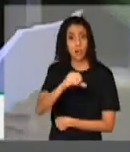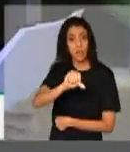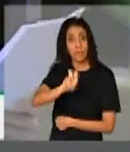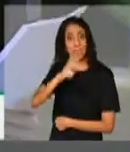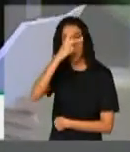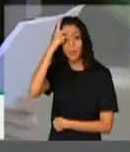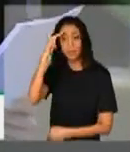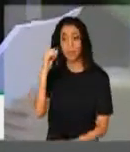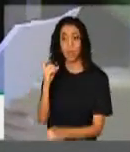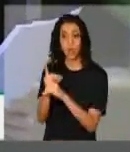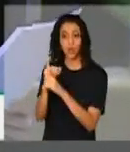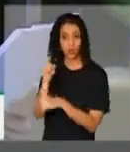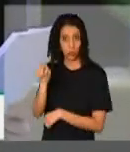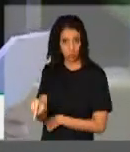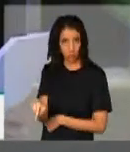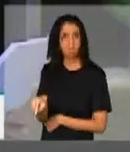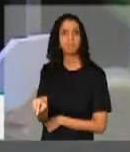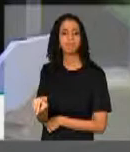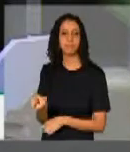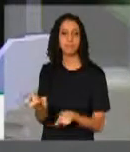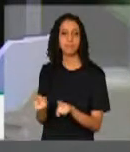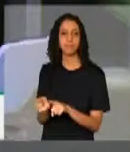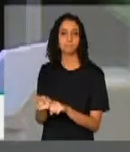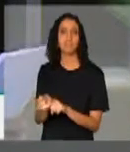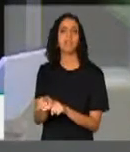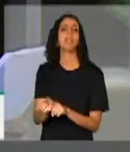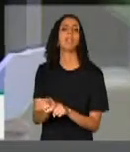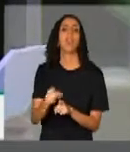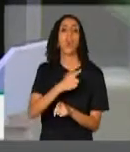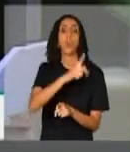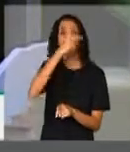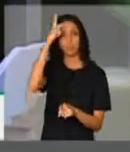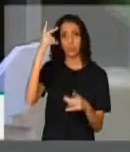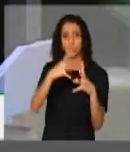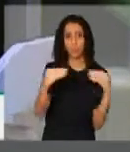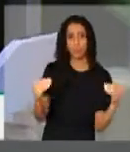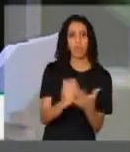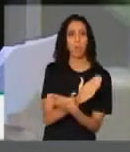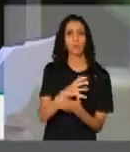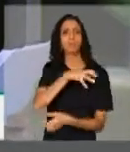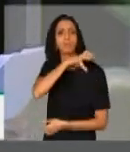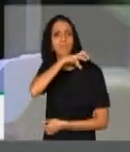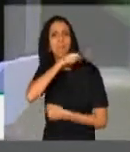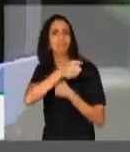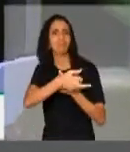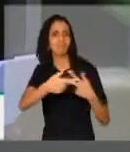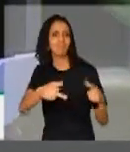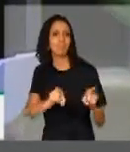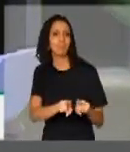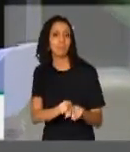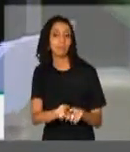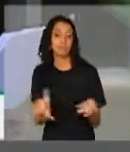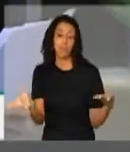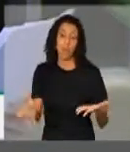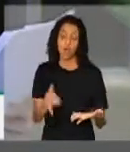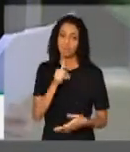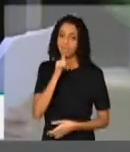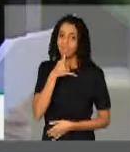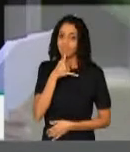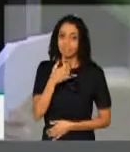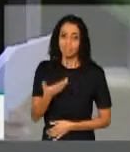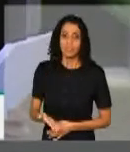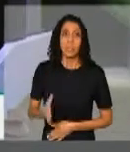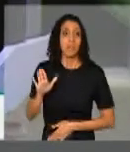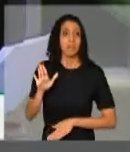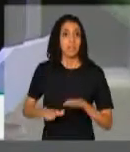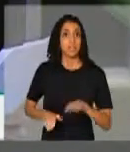localizadas do que integraram a lista de desaparecidos fora alguns animais agora infelizmente já risco a